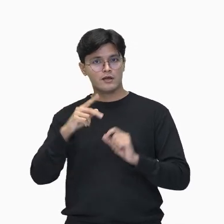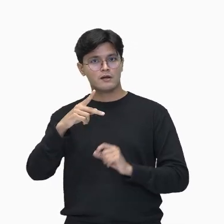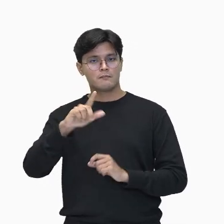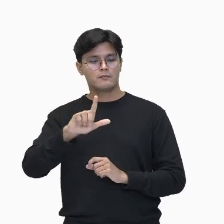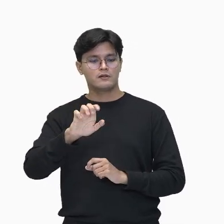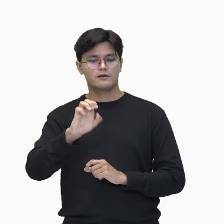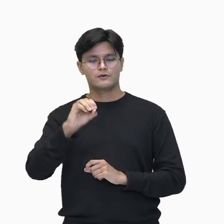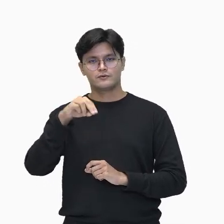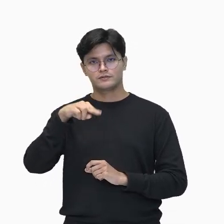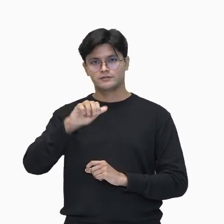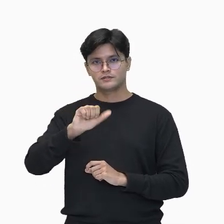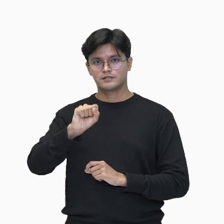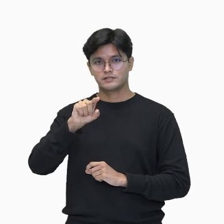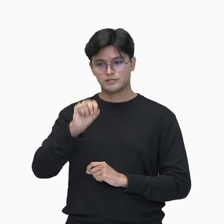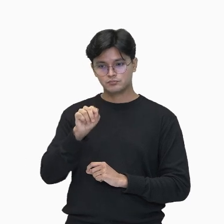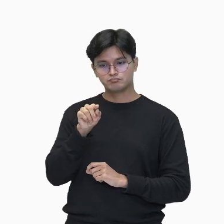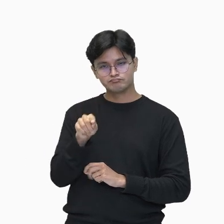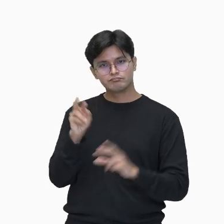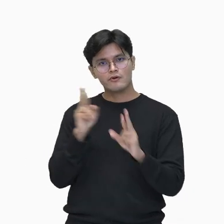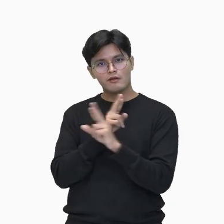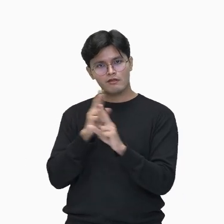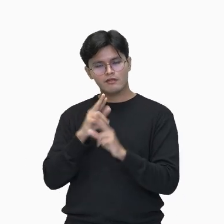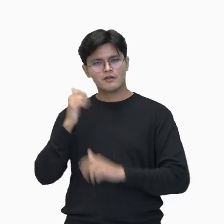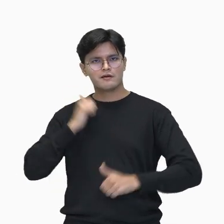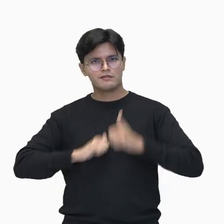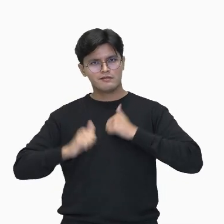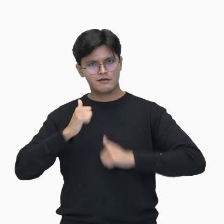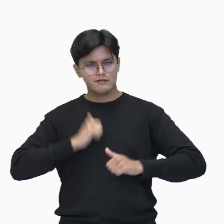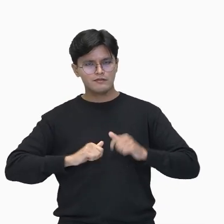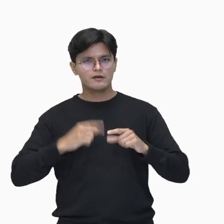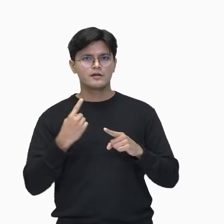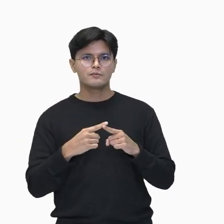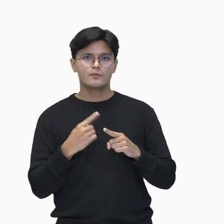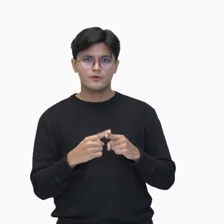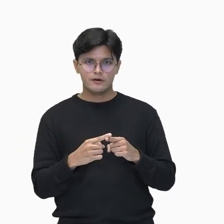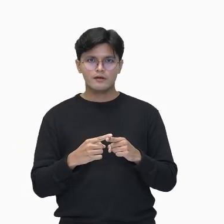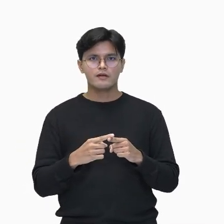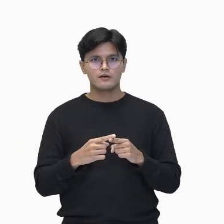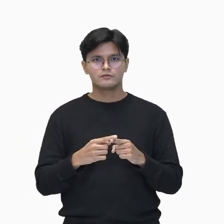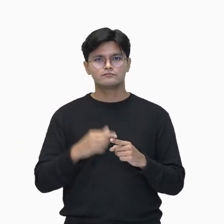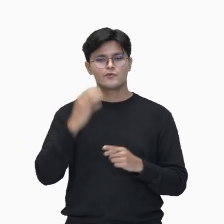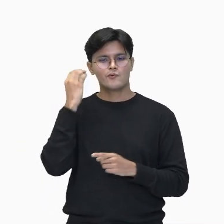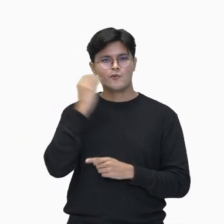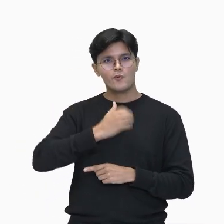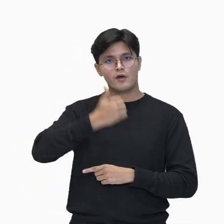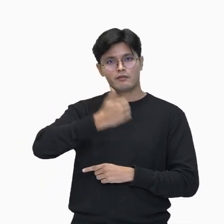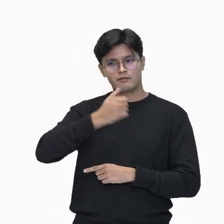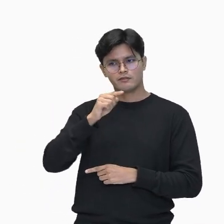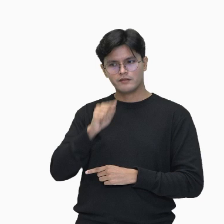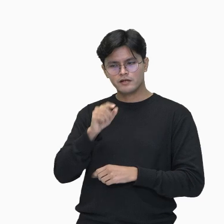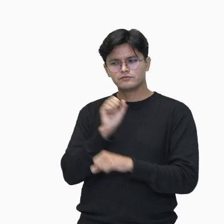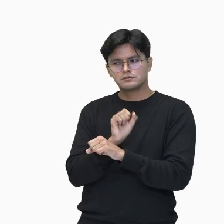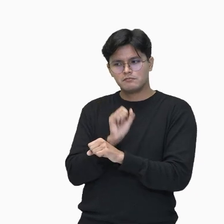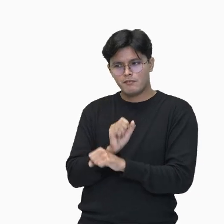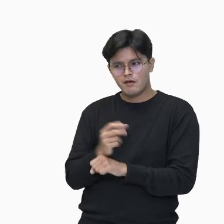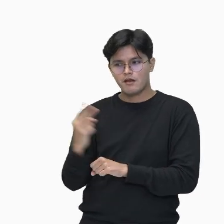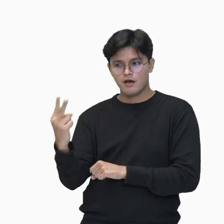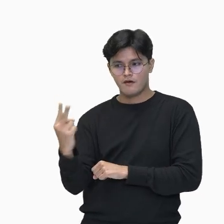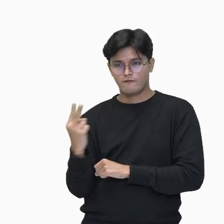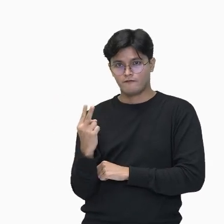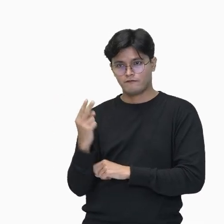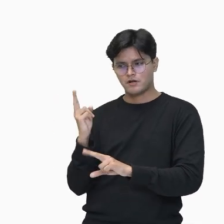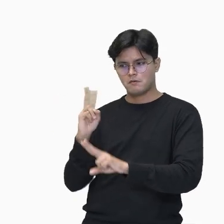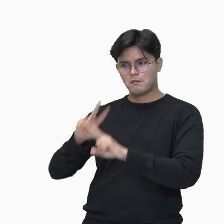enfatizar ansiedade com que o Rei Dom Pedro esperava pelos prisioneiros né ele estava ali